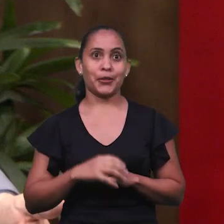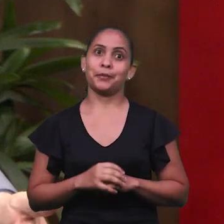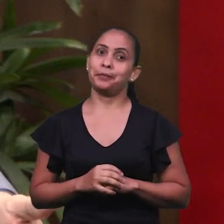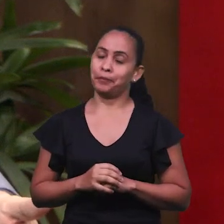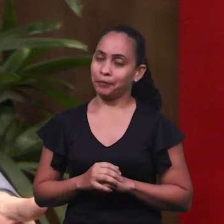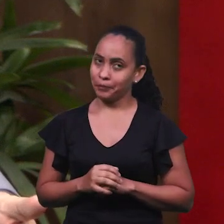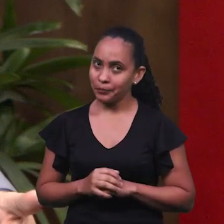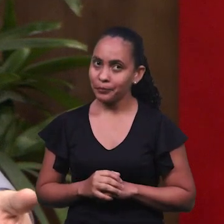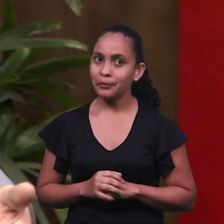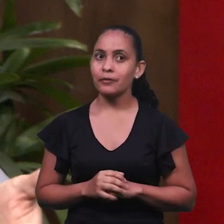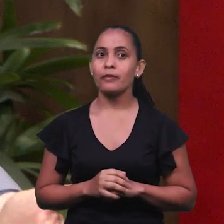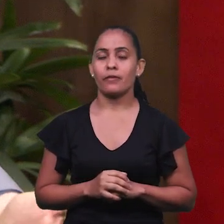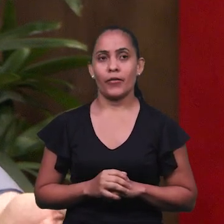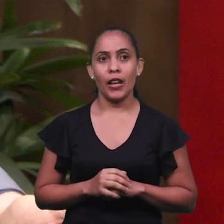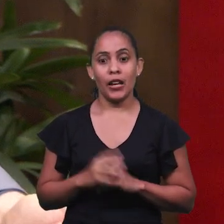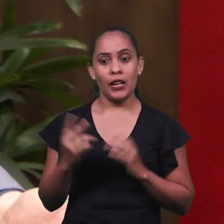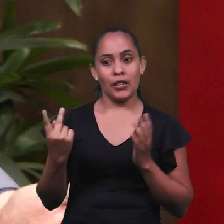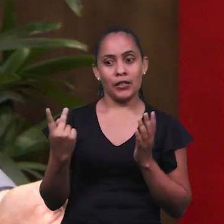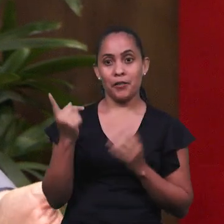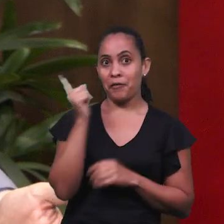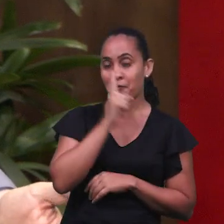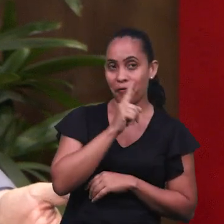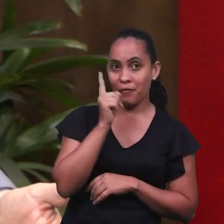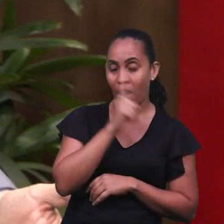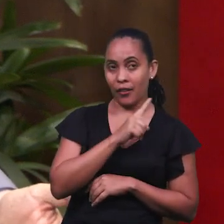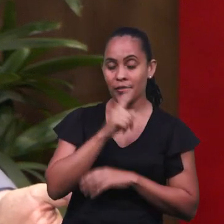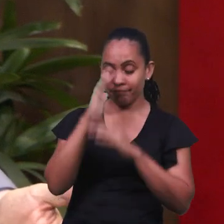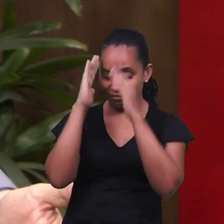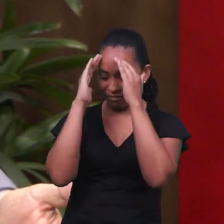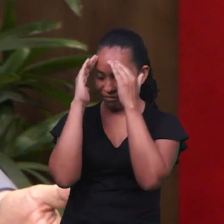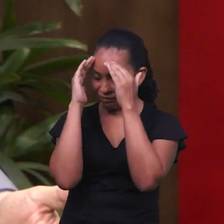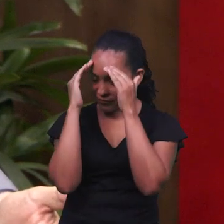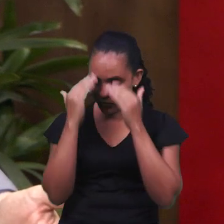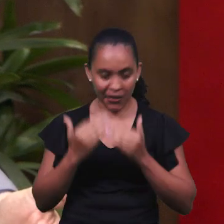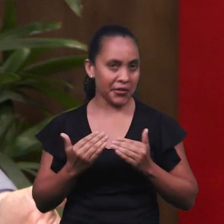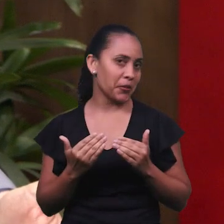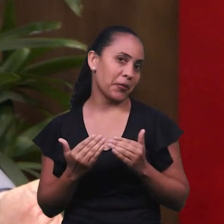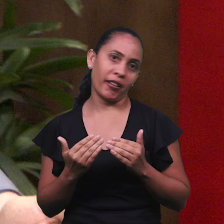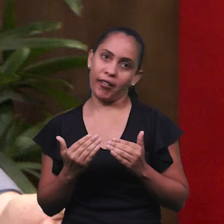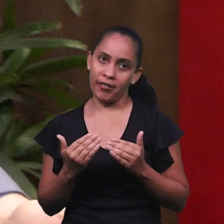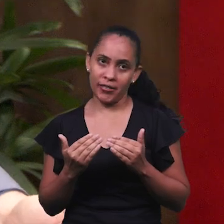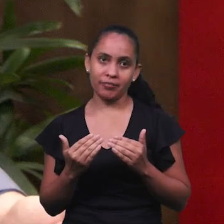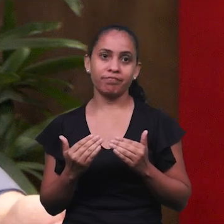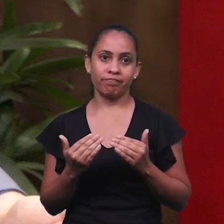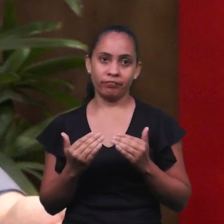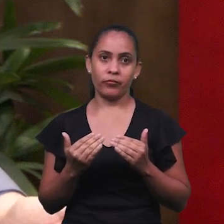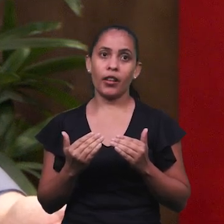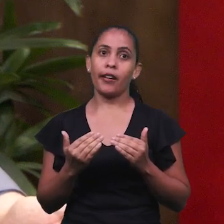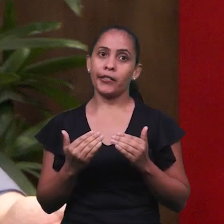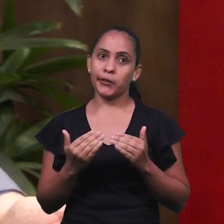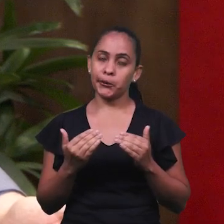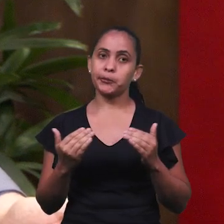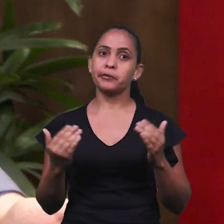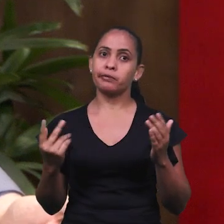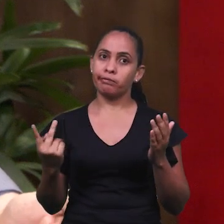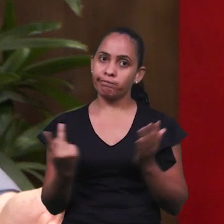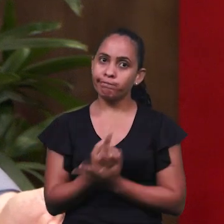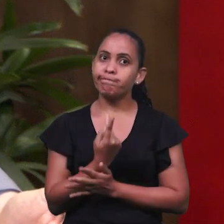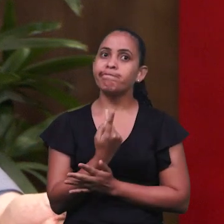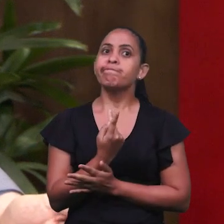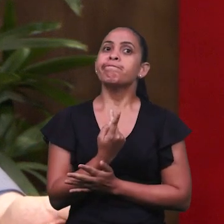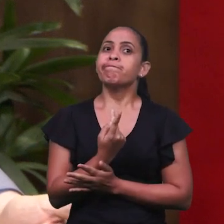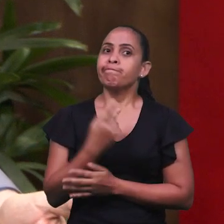homem, ele falha, ele desobedece à palavra de Deus e isso traz uma consequência.